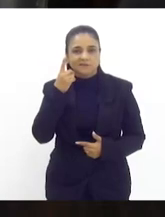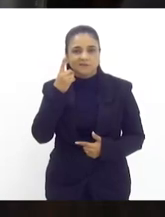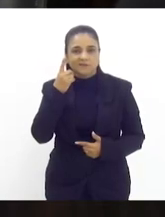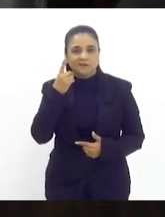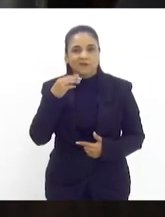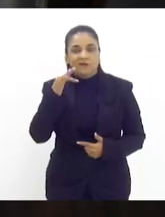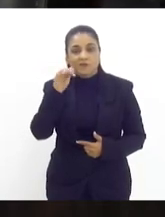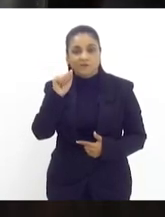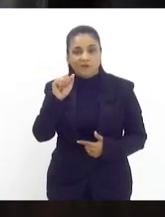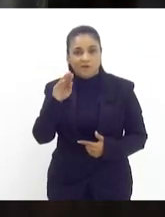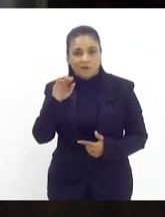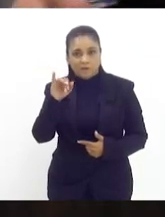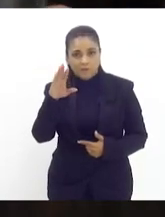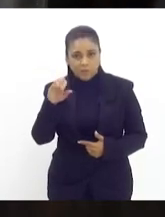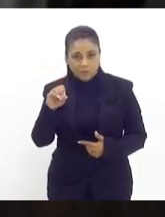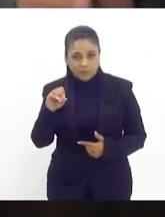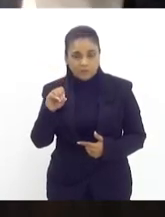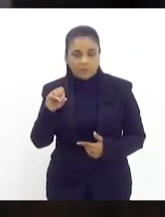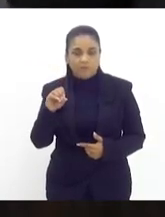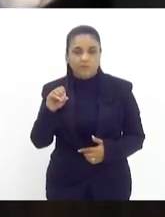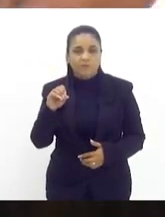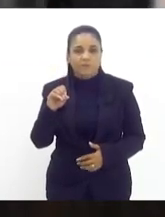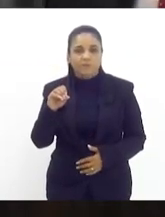Deputado Fábio Silva.